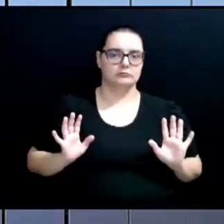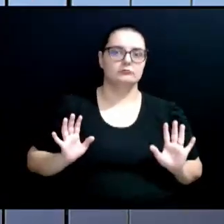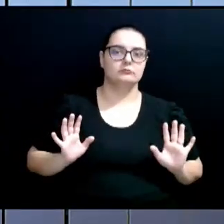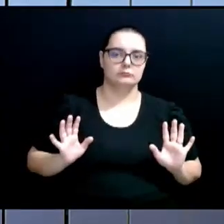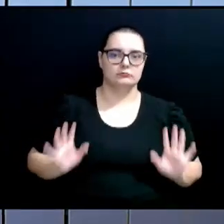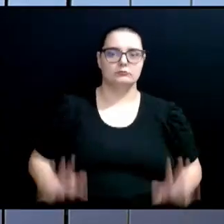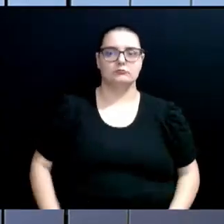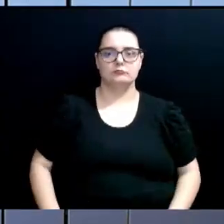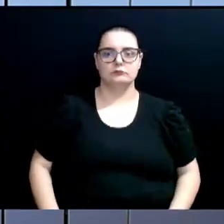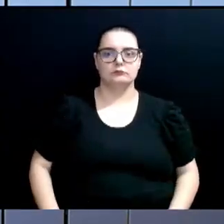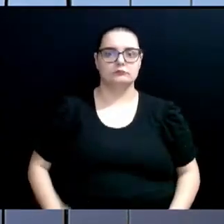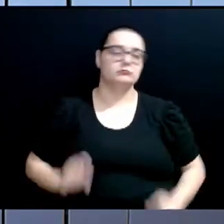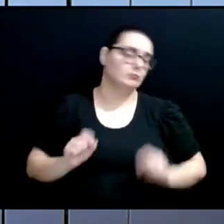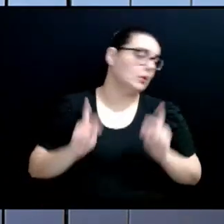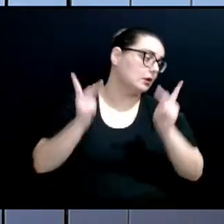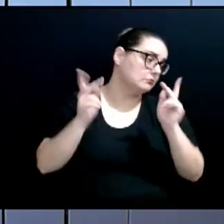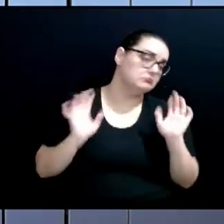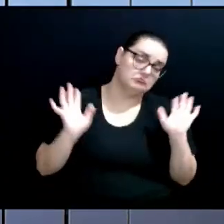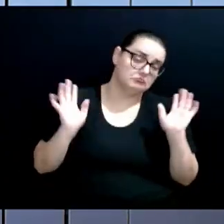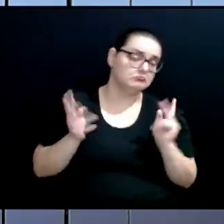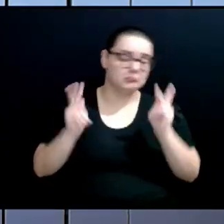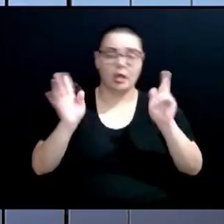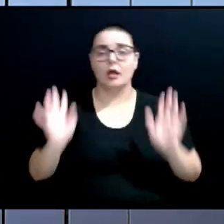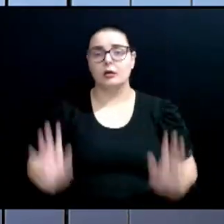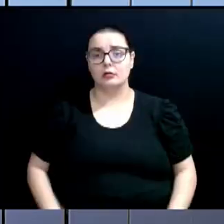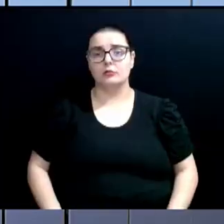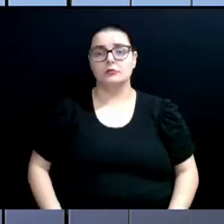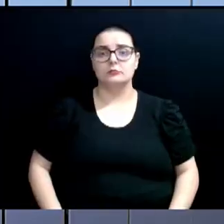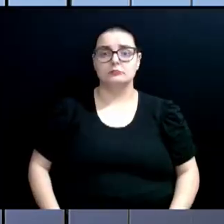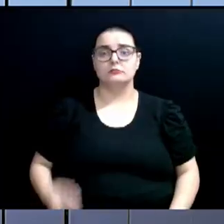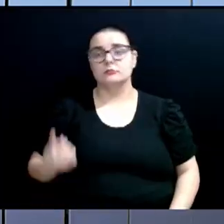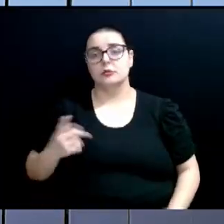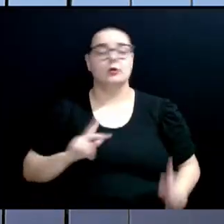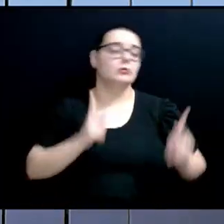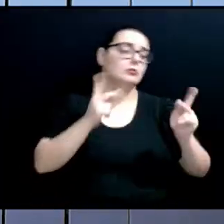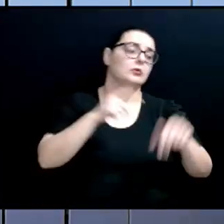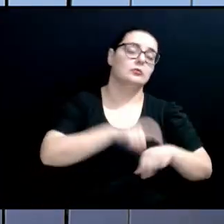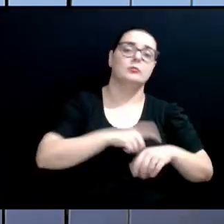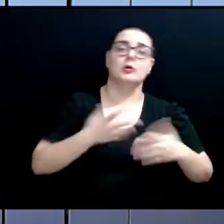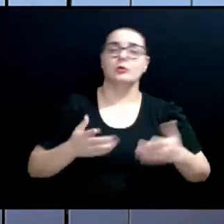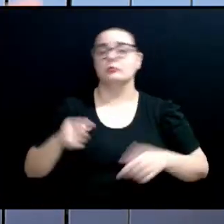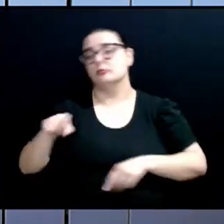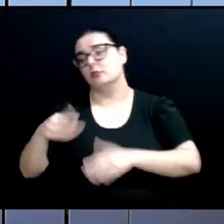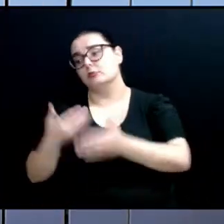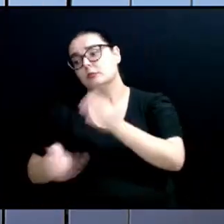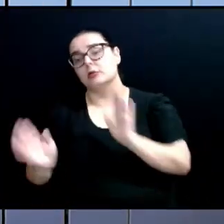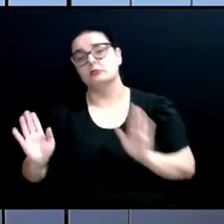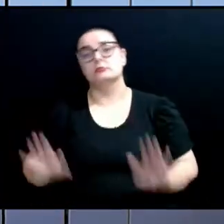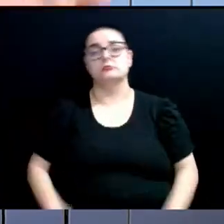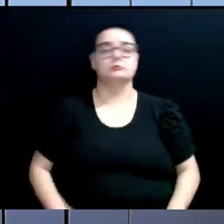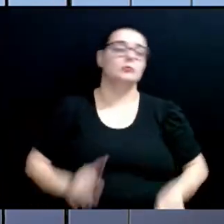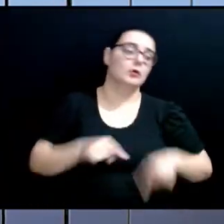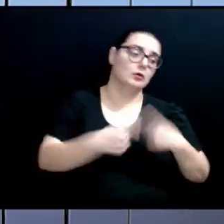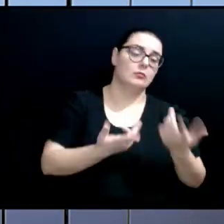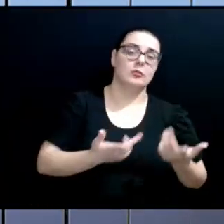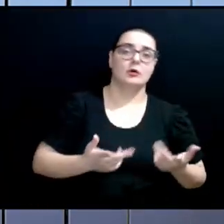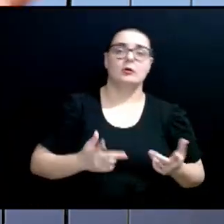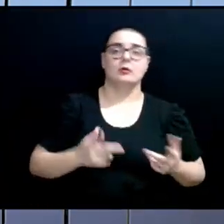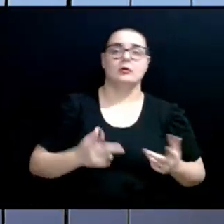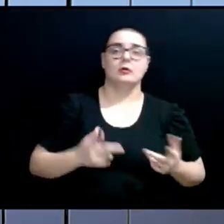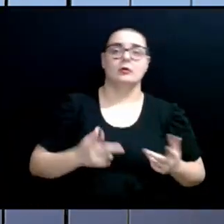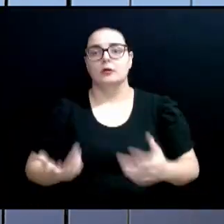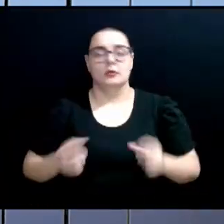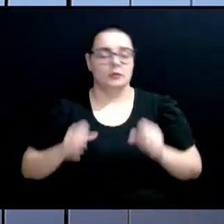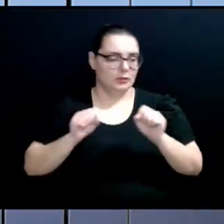ganhar, ganhou, né? Quer dizer, se um ganhou num determinado momento, o outro perdeu. De outro lado, numa mesma disputa, você pode,